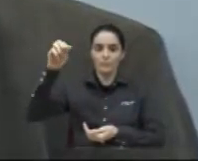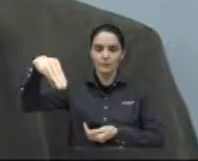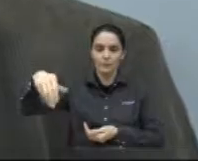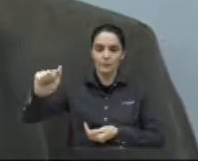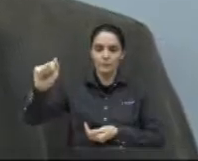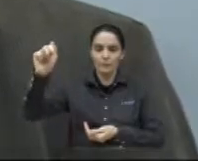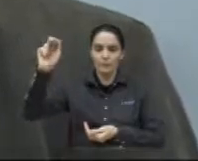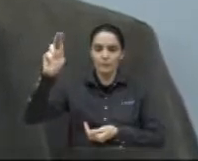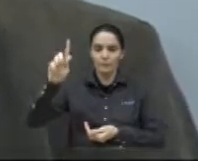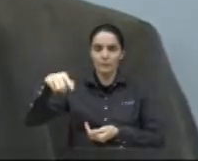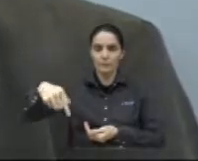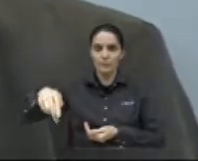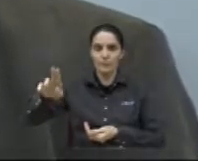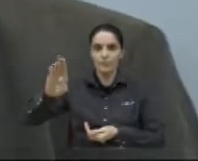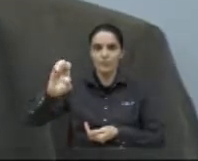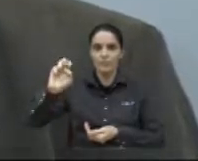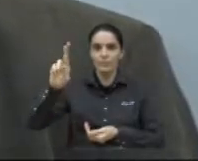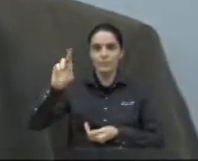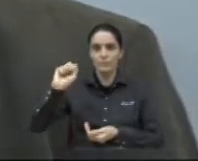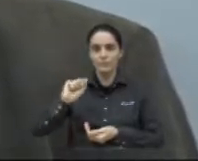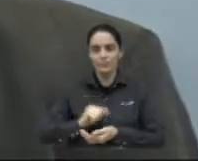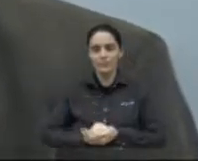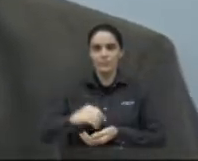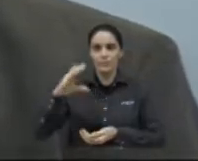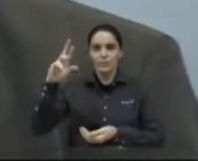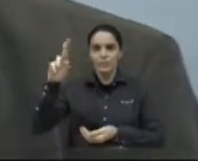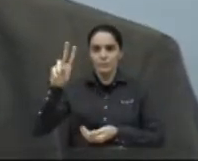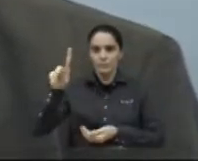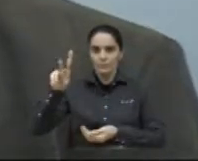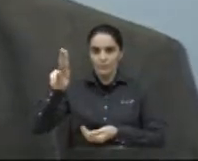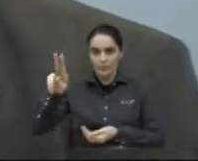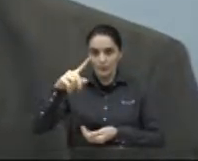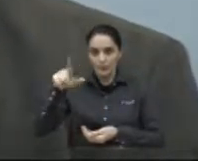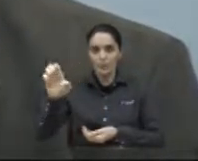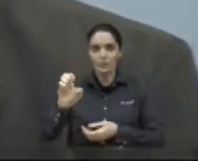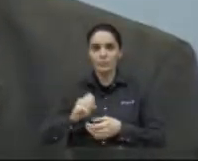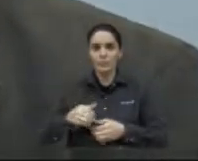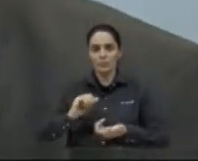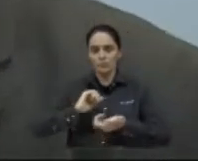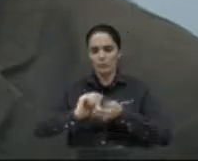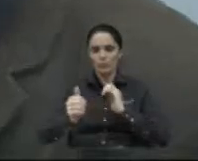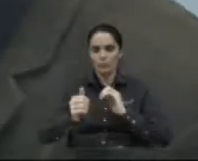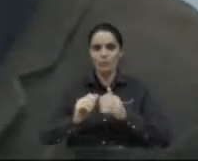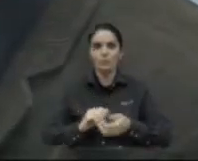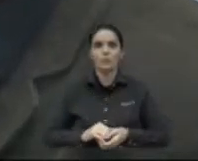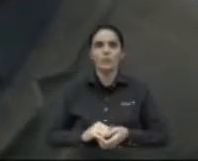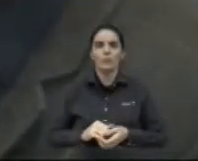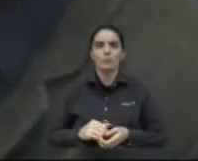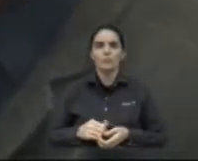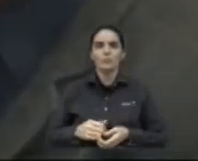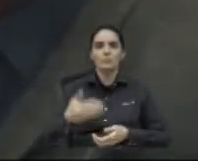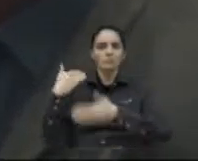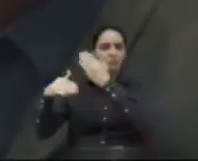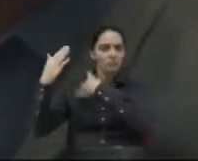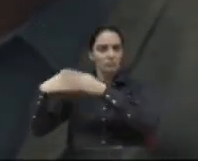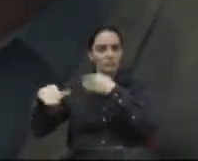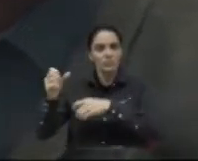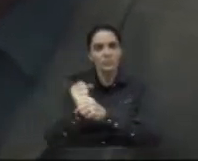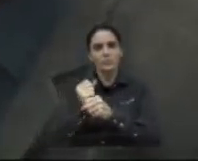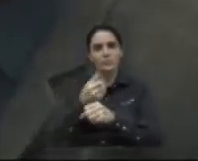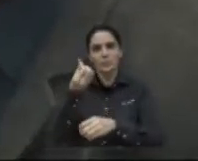também foi jogador de futebol, jogou muito no Independente, acho que na década de 60, Fátima. É